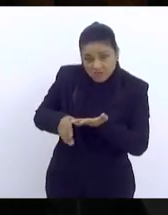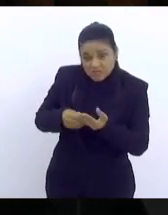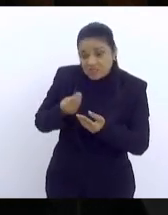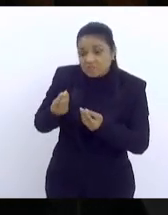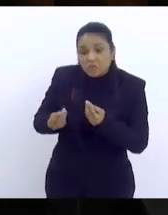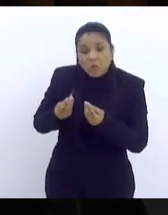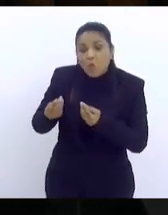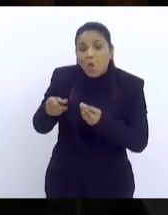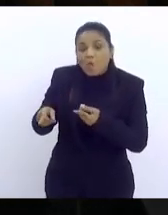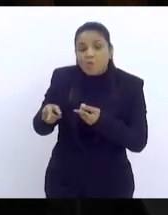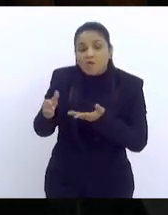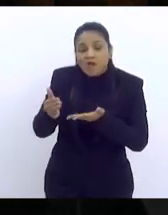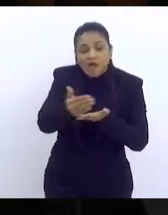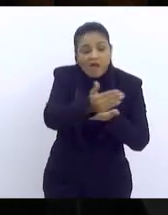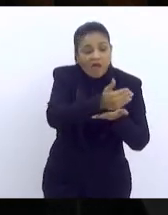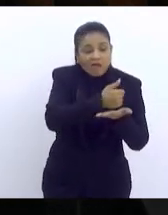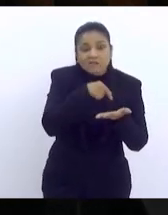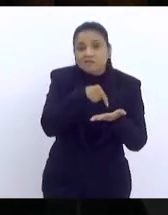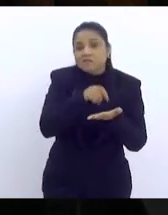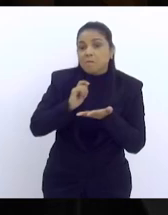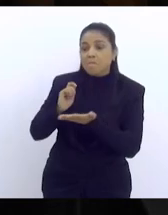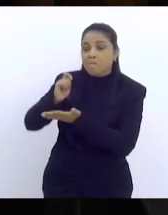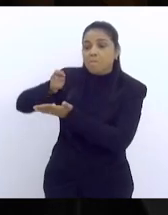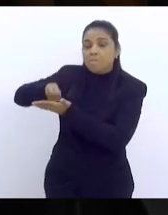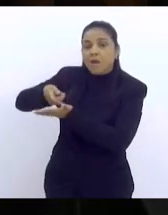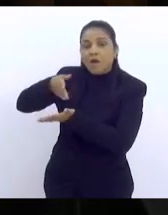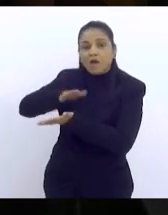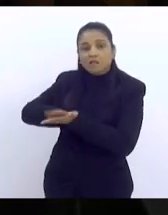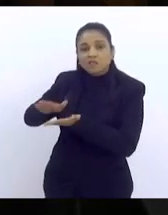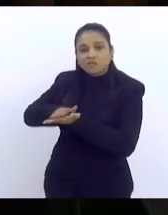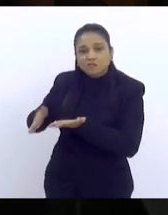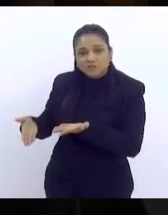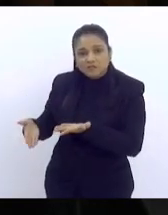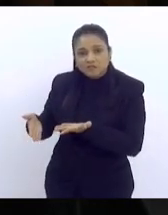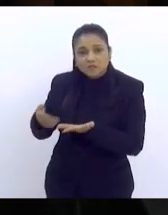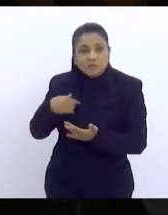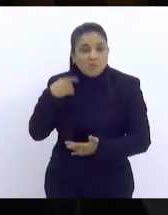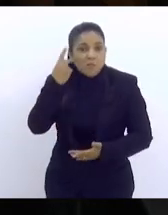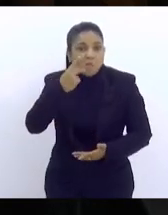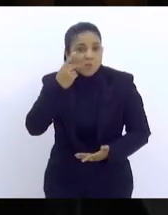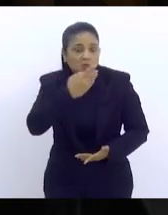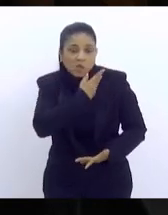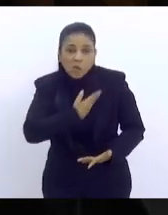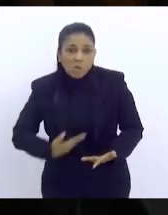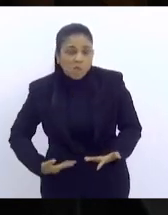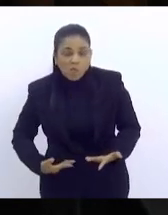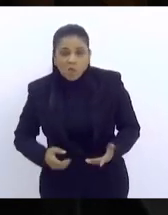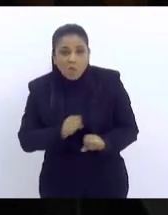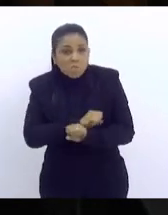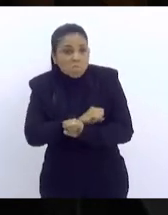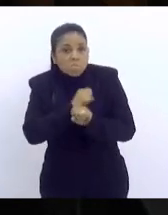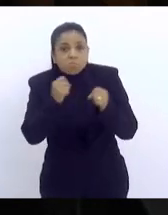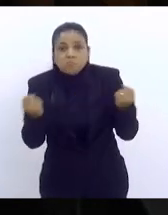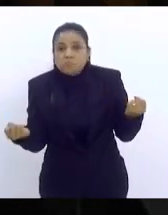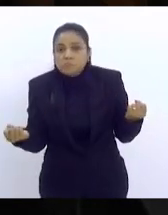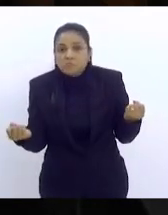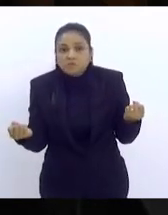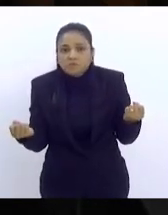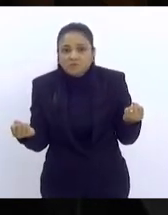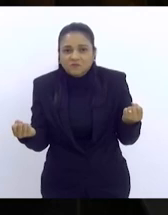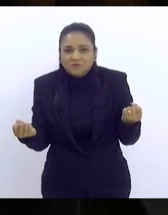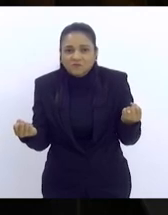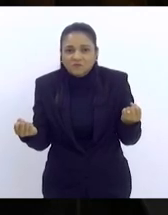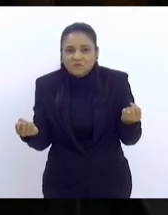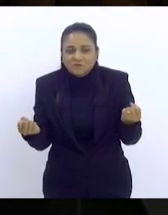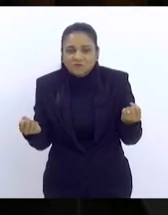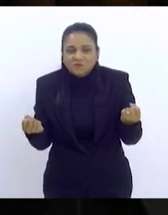por via de consequência não há política pública que possa subsistir sem